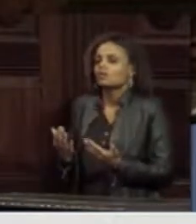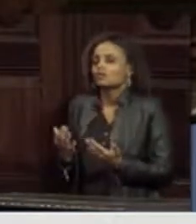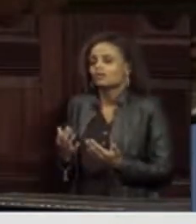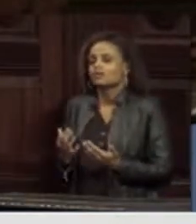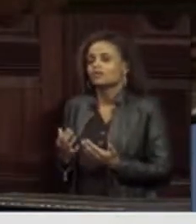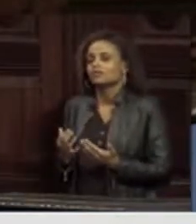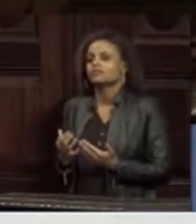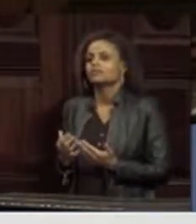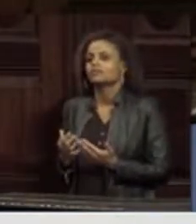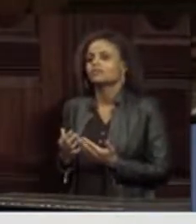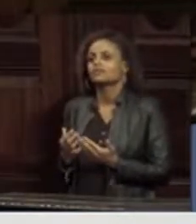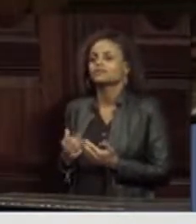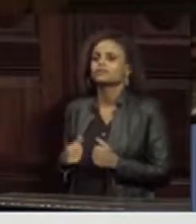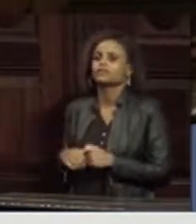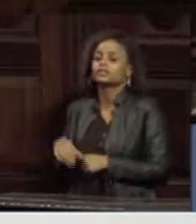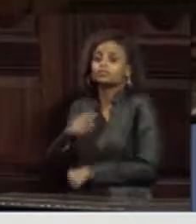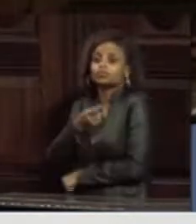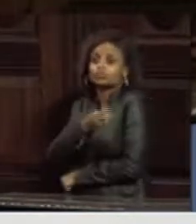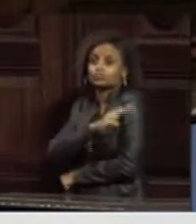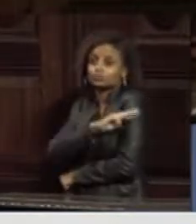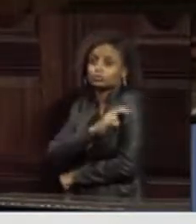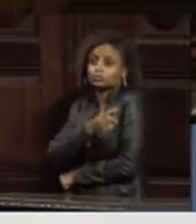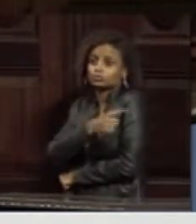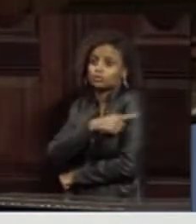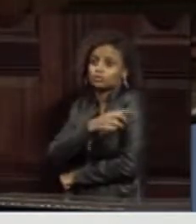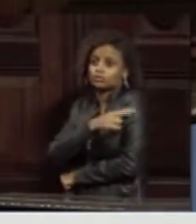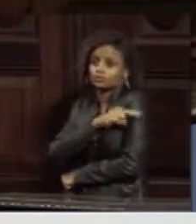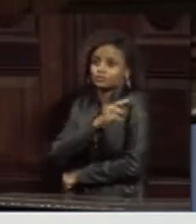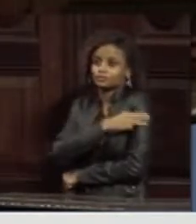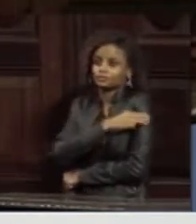do ciclo médio.